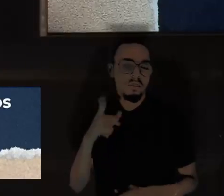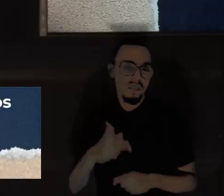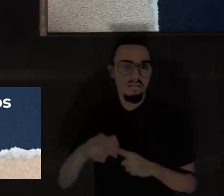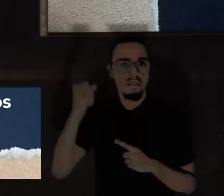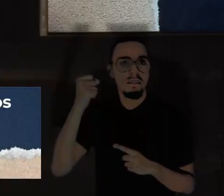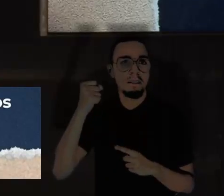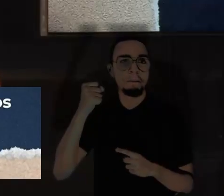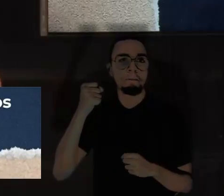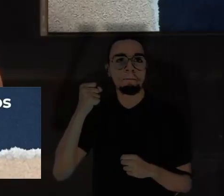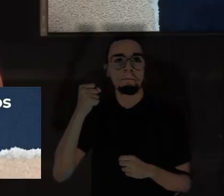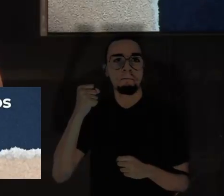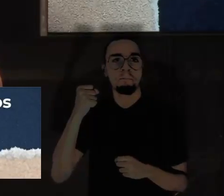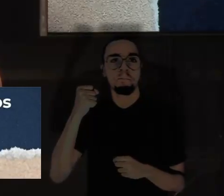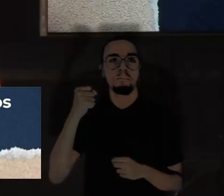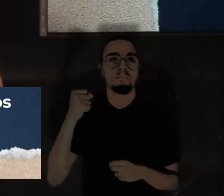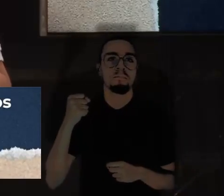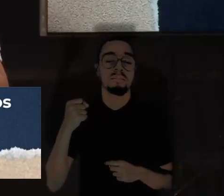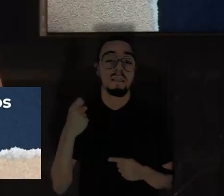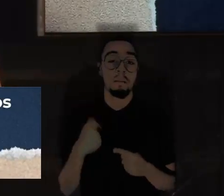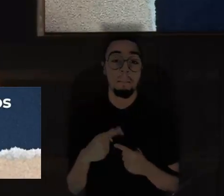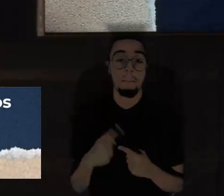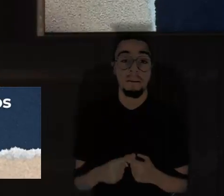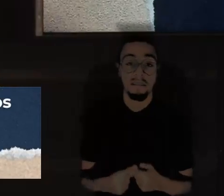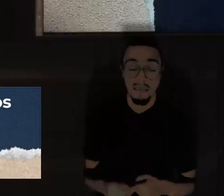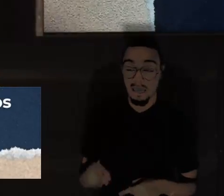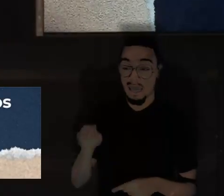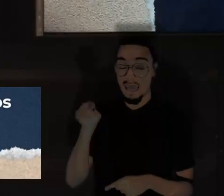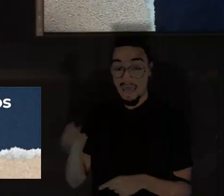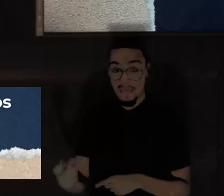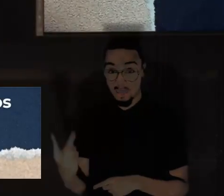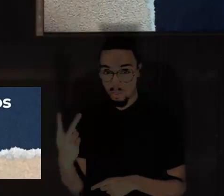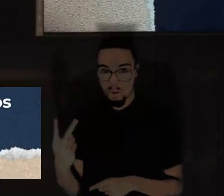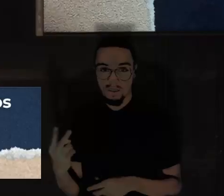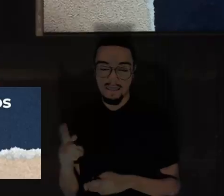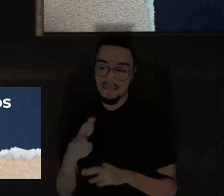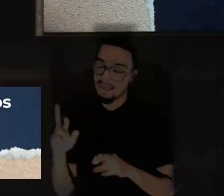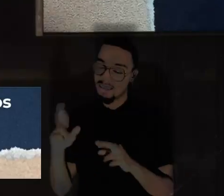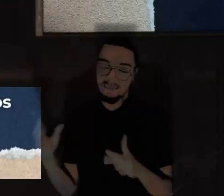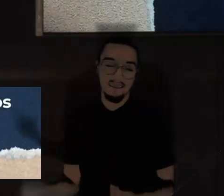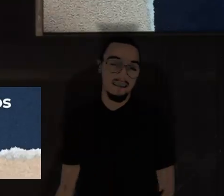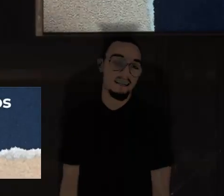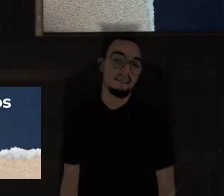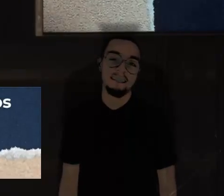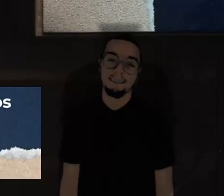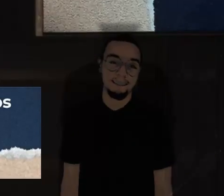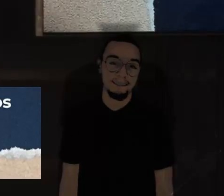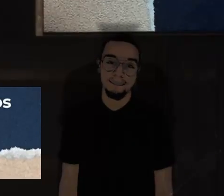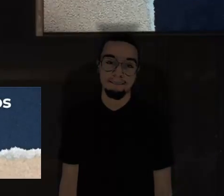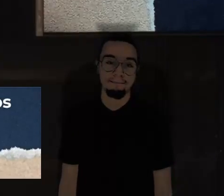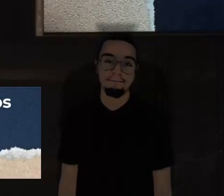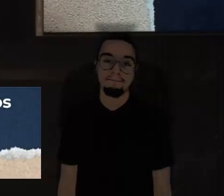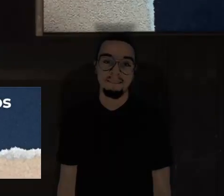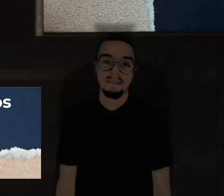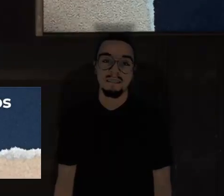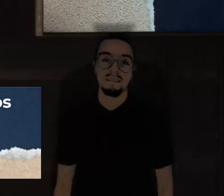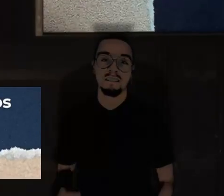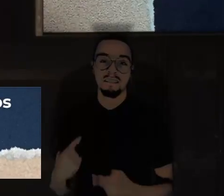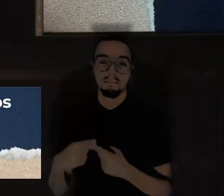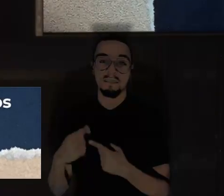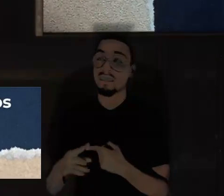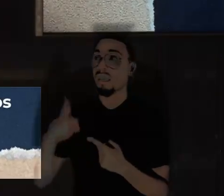deles não é como a nossa rocha, com o que até mesmo os nossos